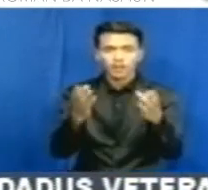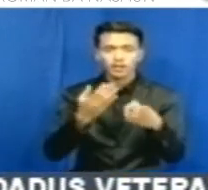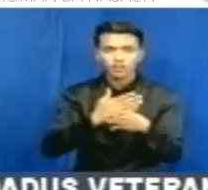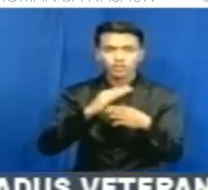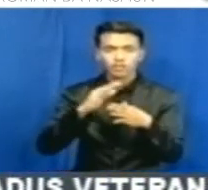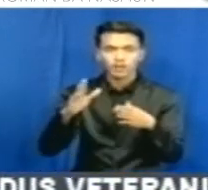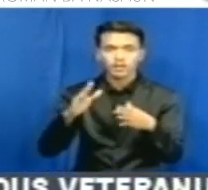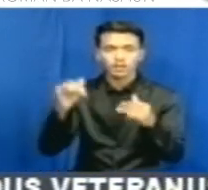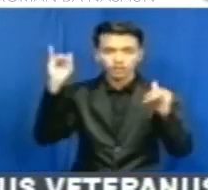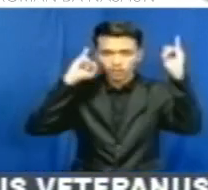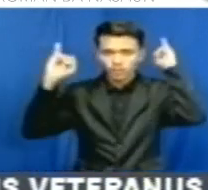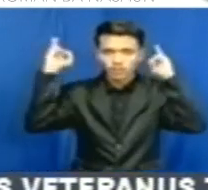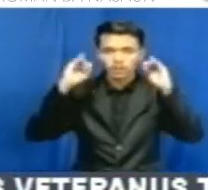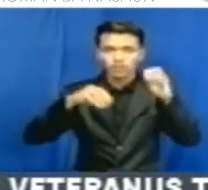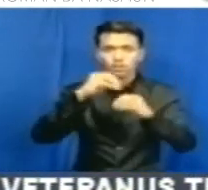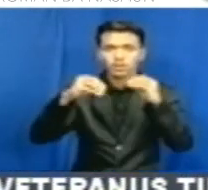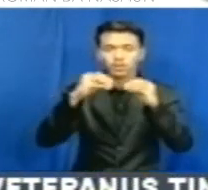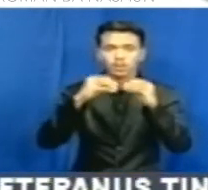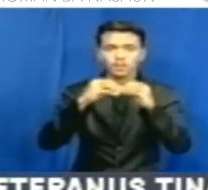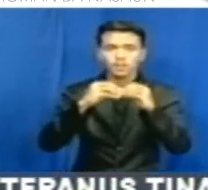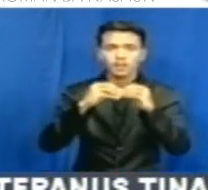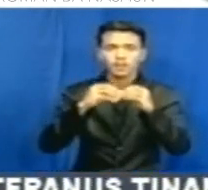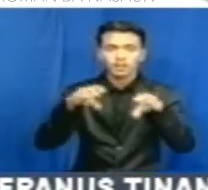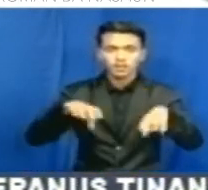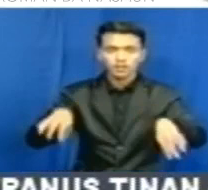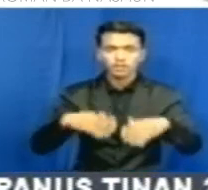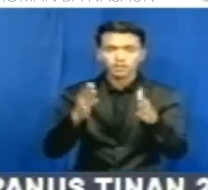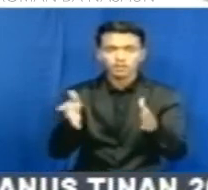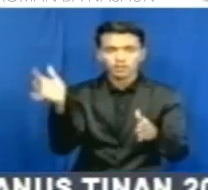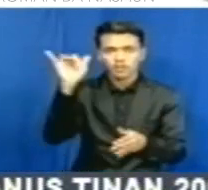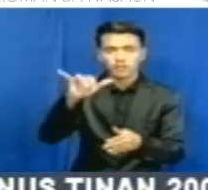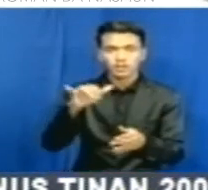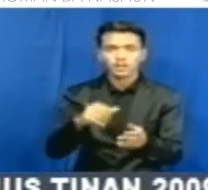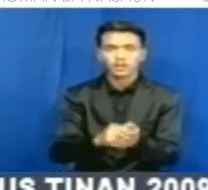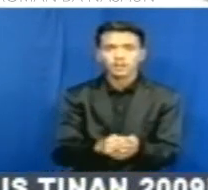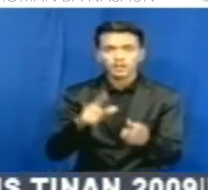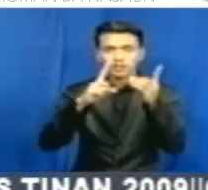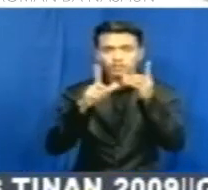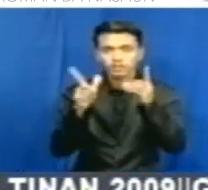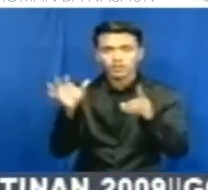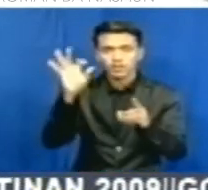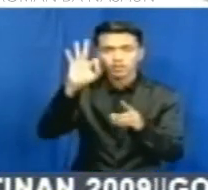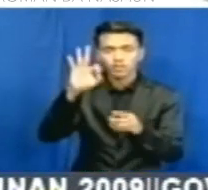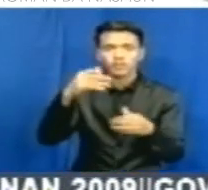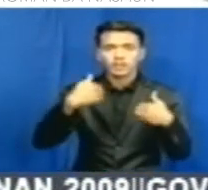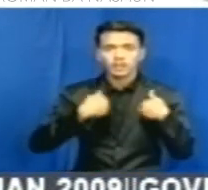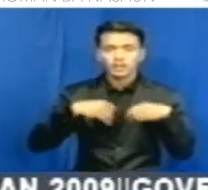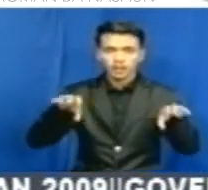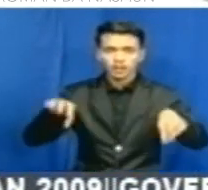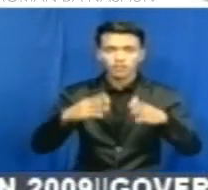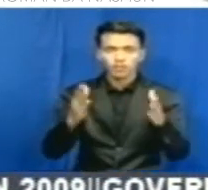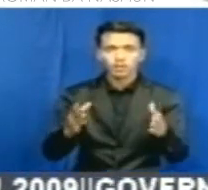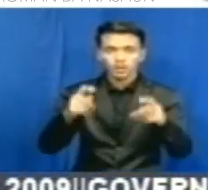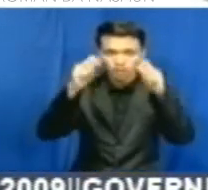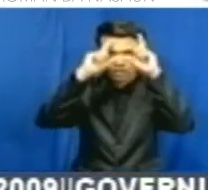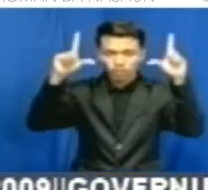deputada Anabela Colia Konabaliga ba itania trabalhadores sira. Dia 29 agora mos, ia tan trabalhadores